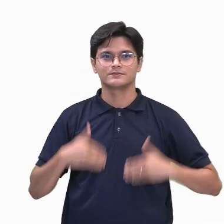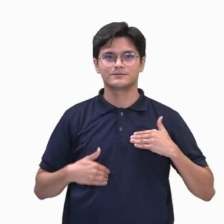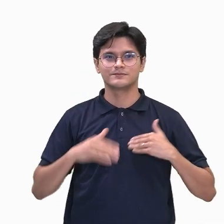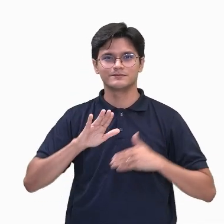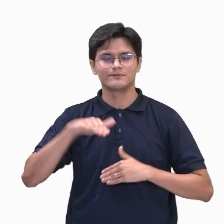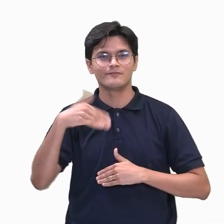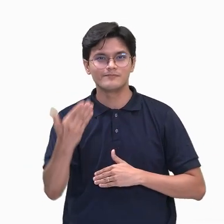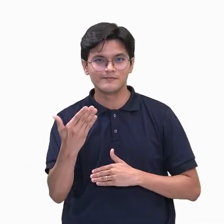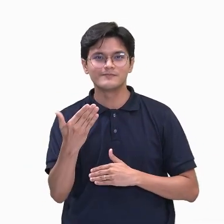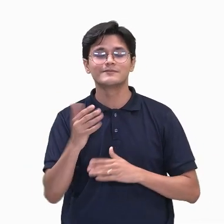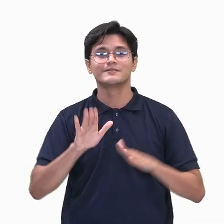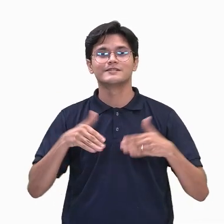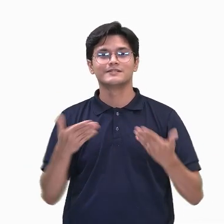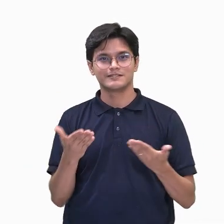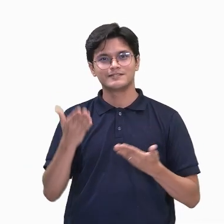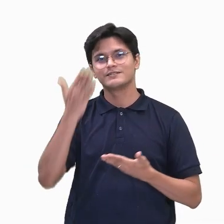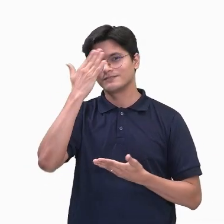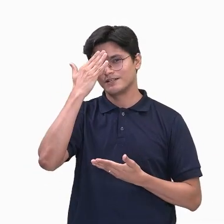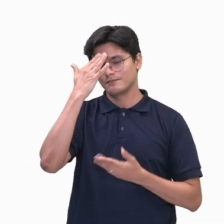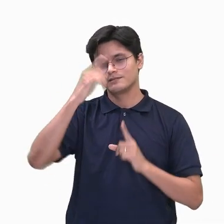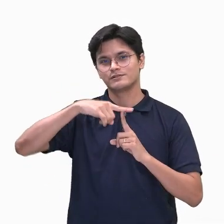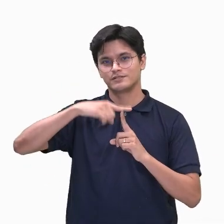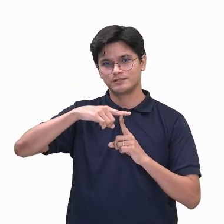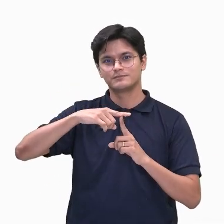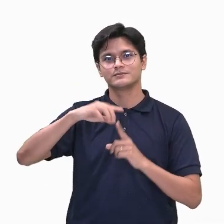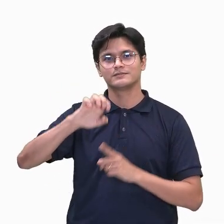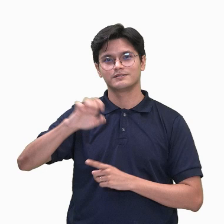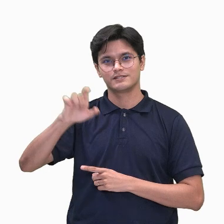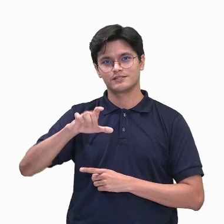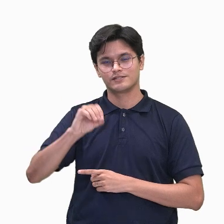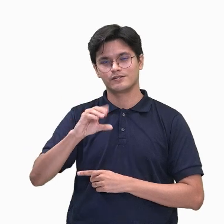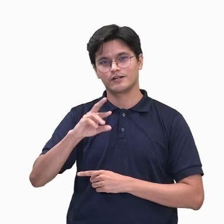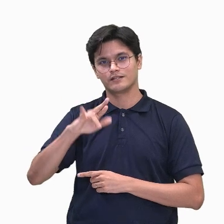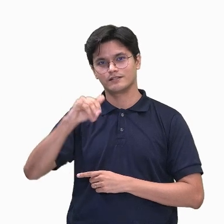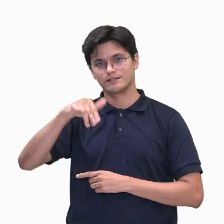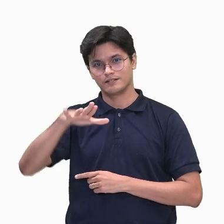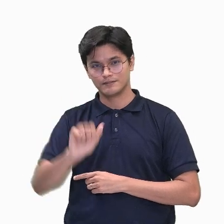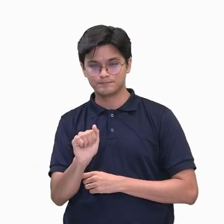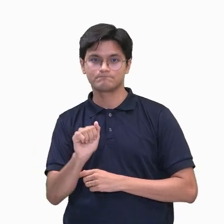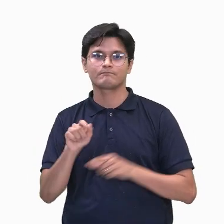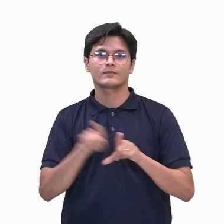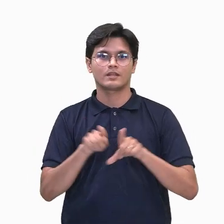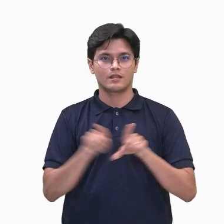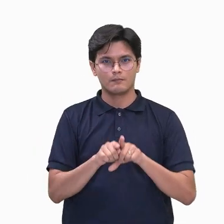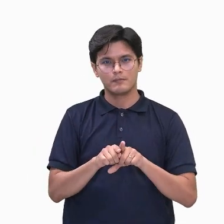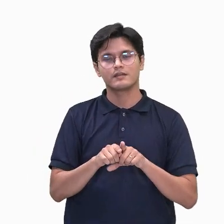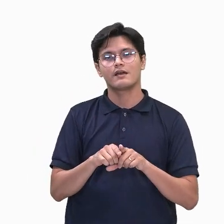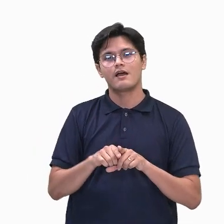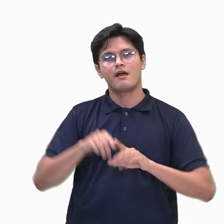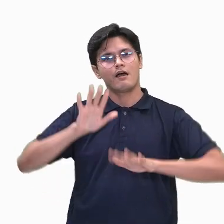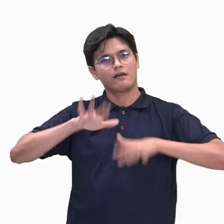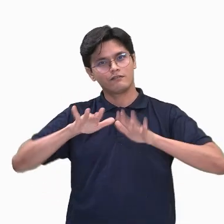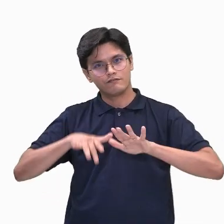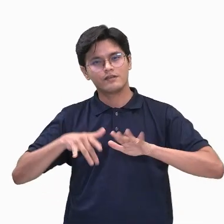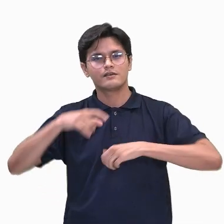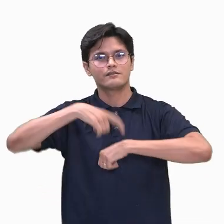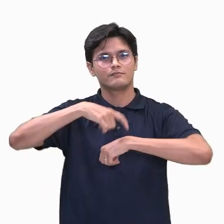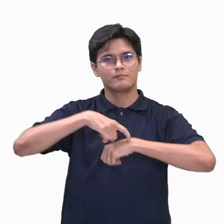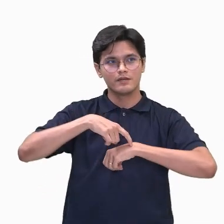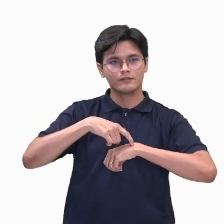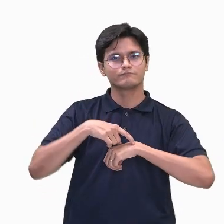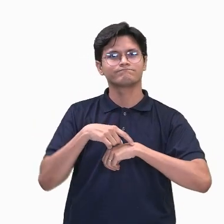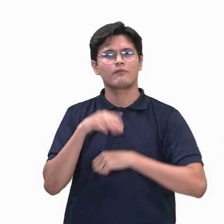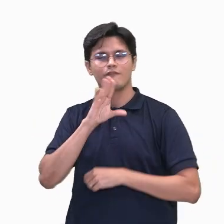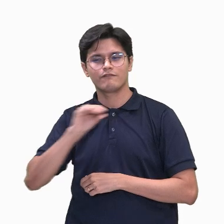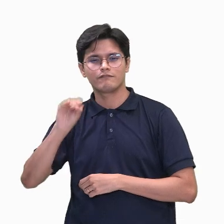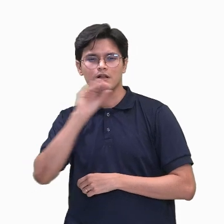sabe que é uma glândula exócrina. Glândulas salivares, né? No momento que a gente está falando, às vezes a gente vê ali uma comida, um